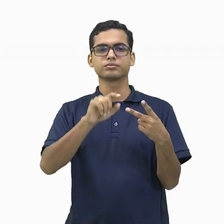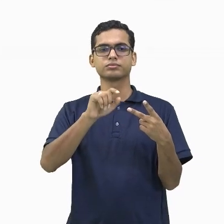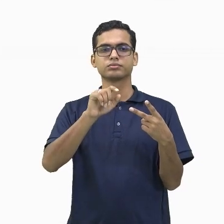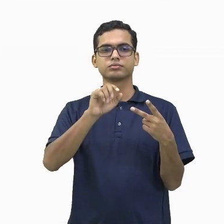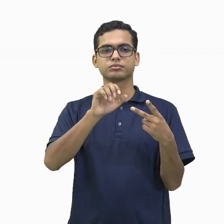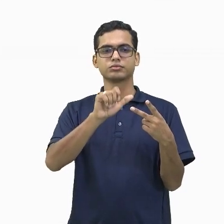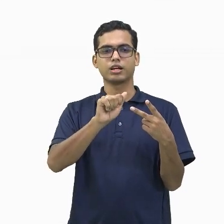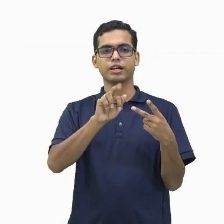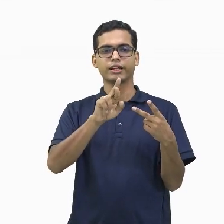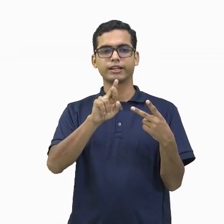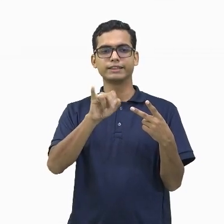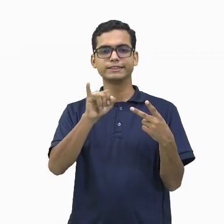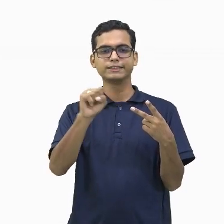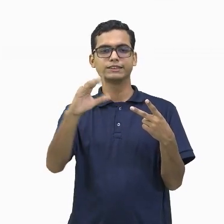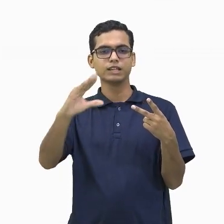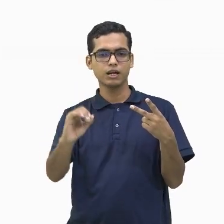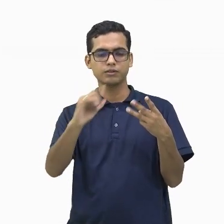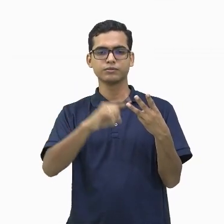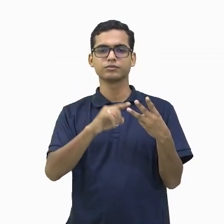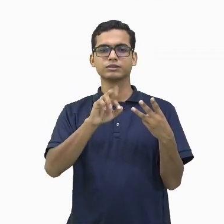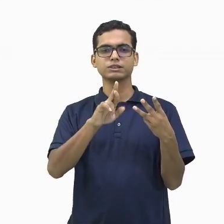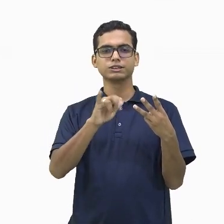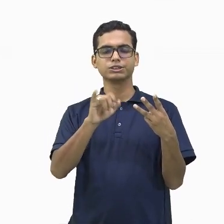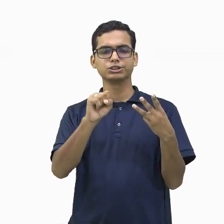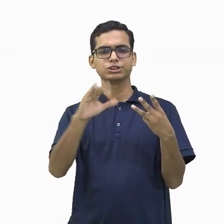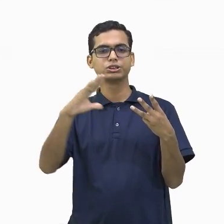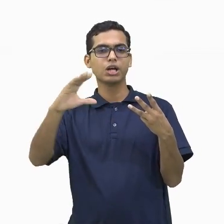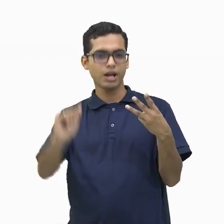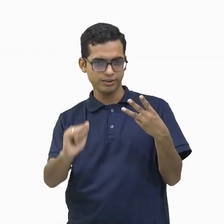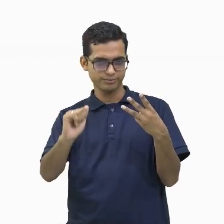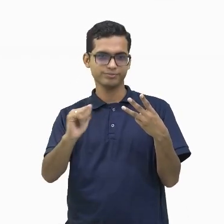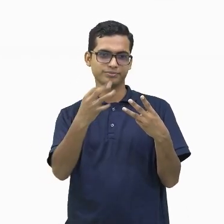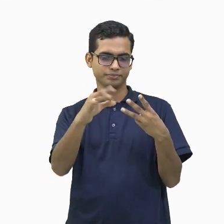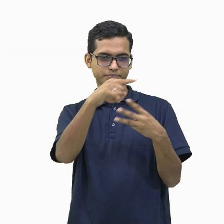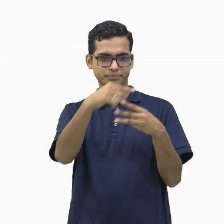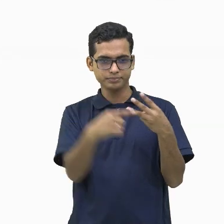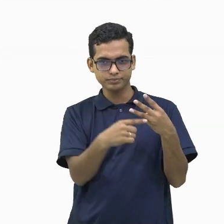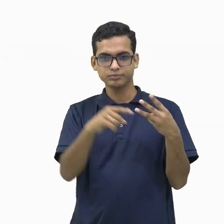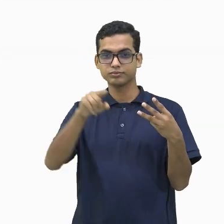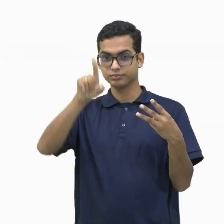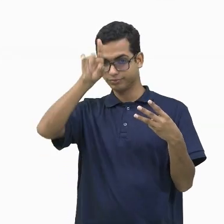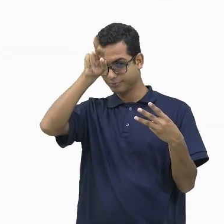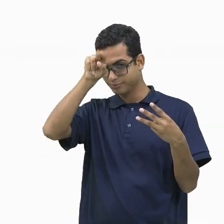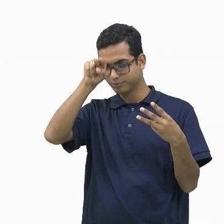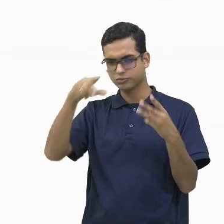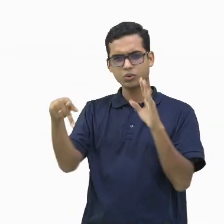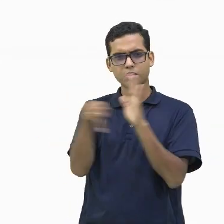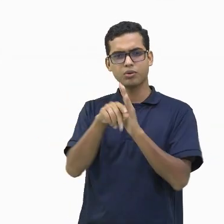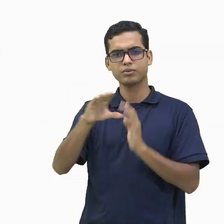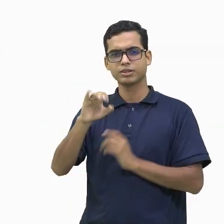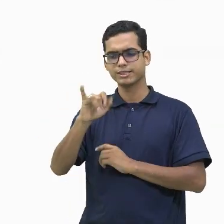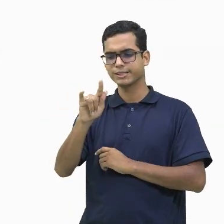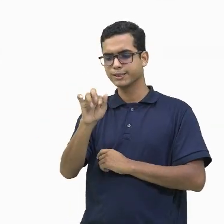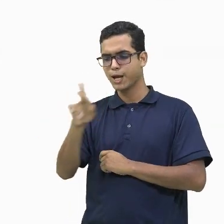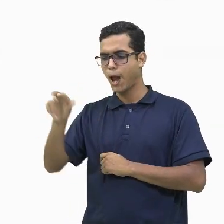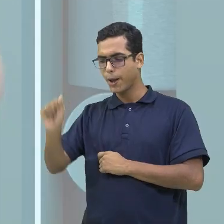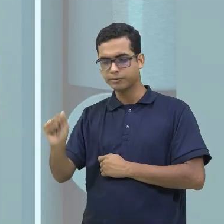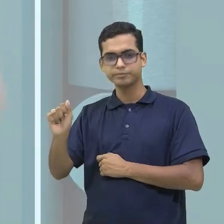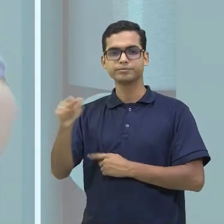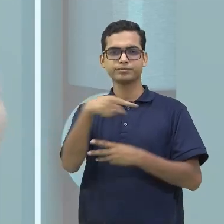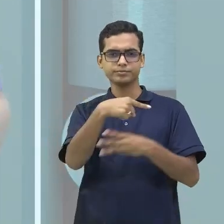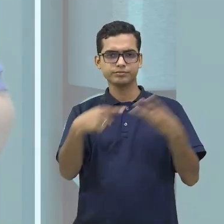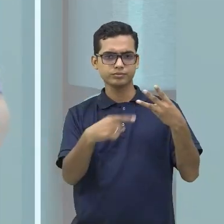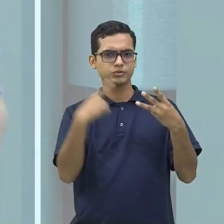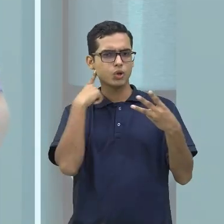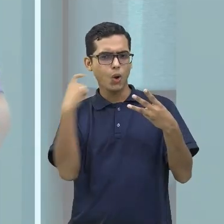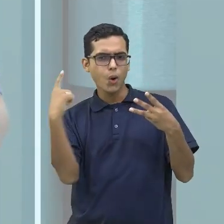cigarra. Notem, portanto, que talvez essa repetição desses sons queiram reproduzir, imitar o som